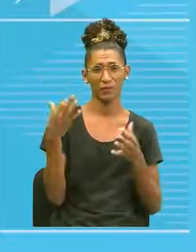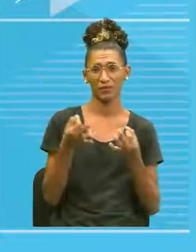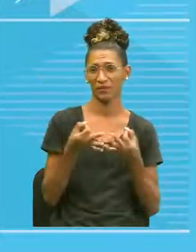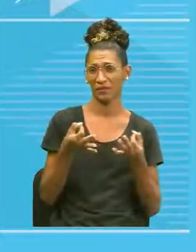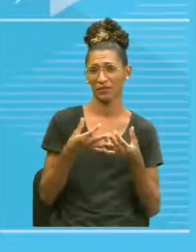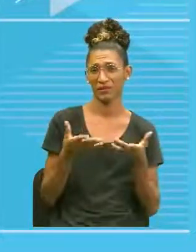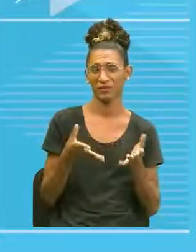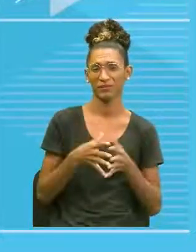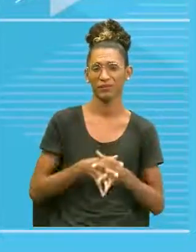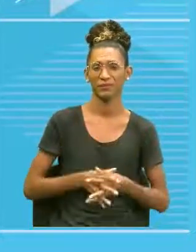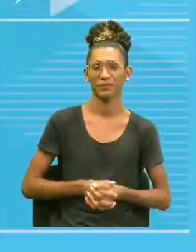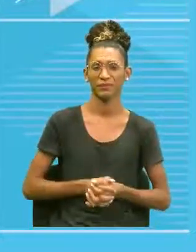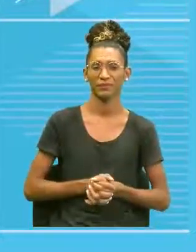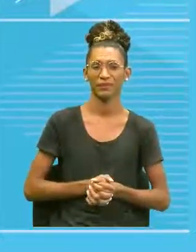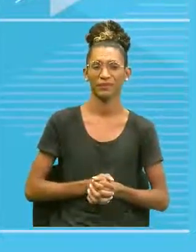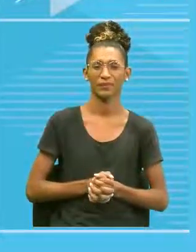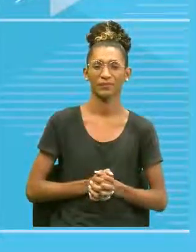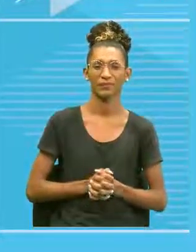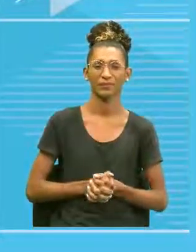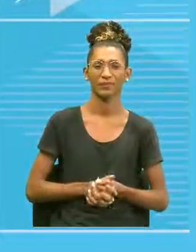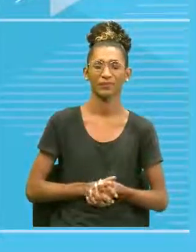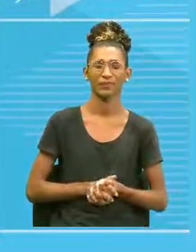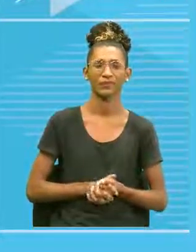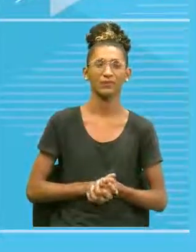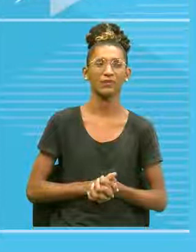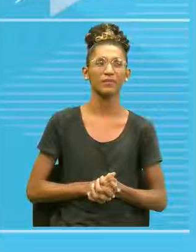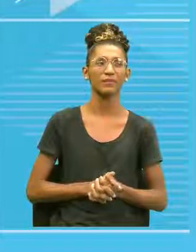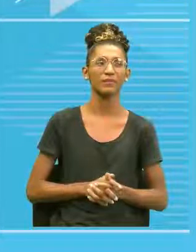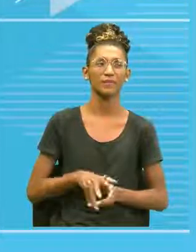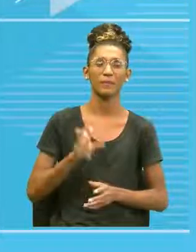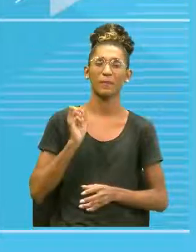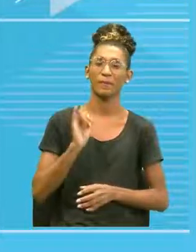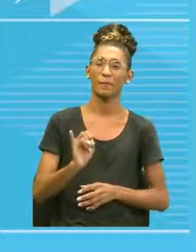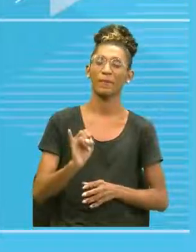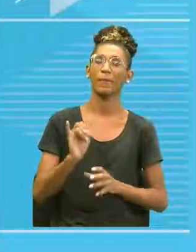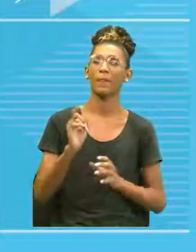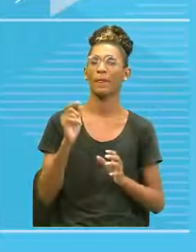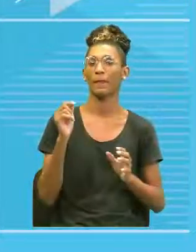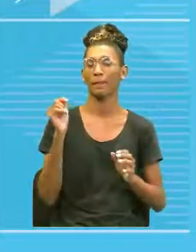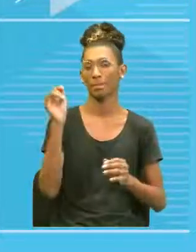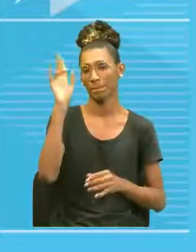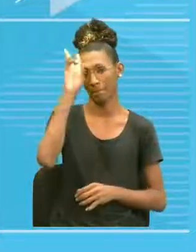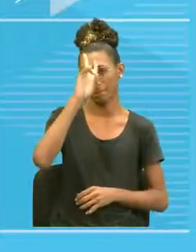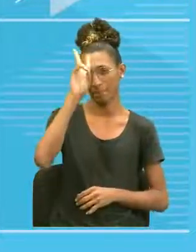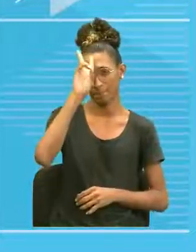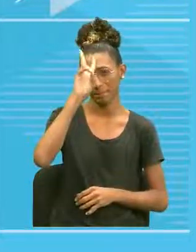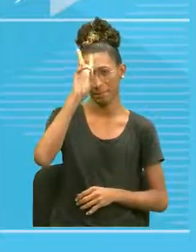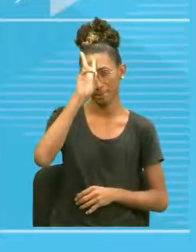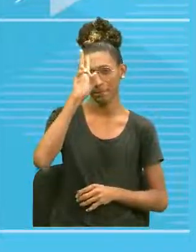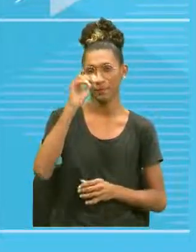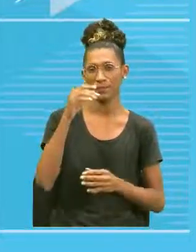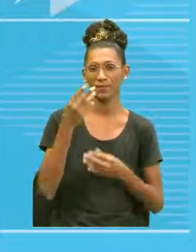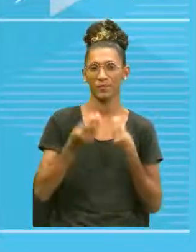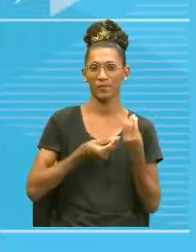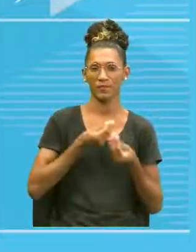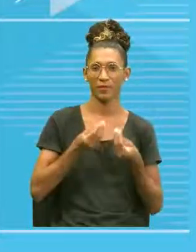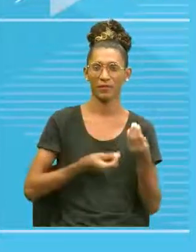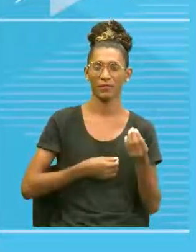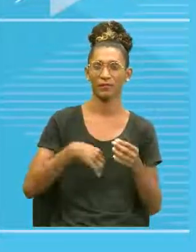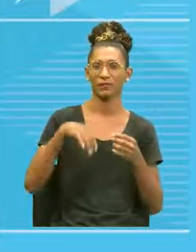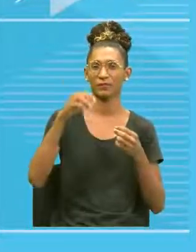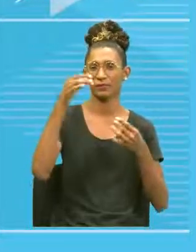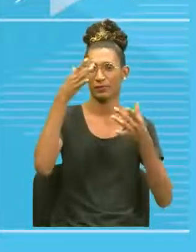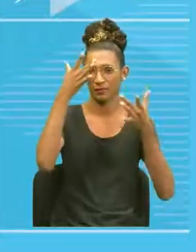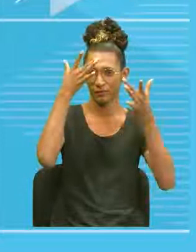né É se a gente fizer um pouco de memória né se a gente lembrar torcer pela